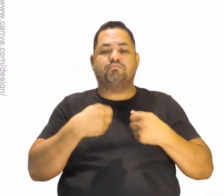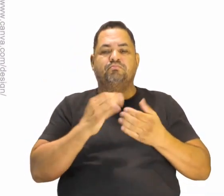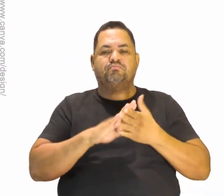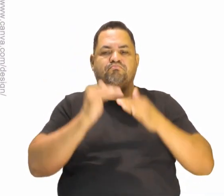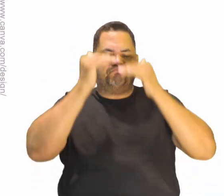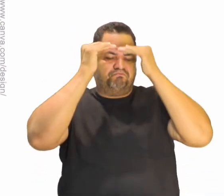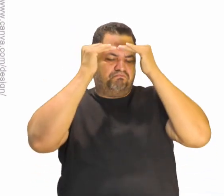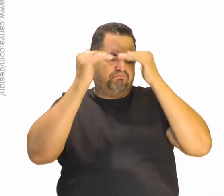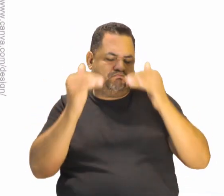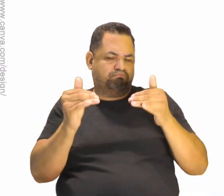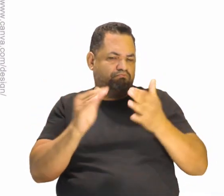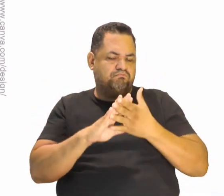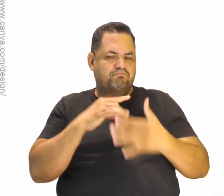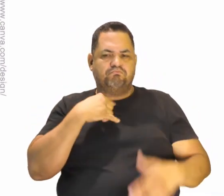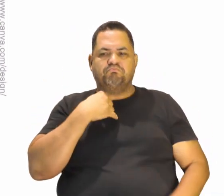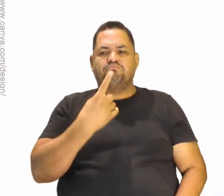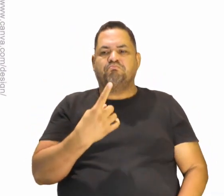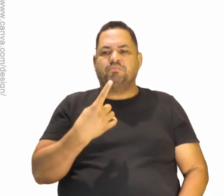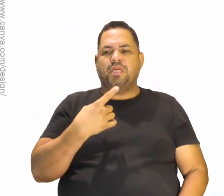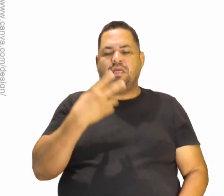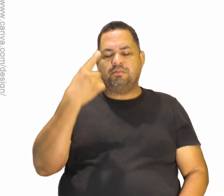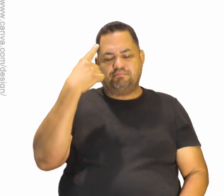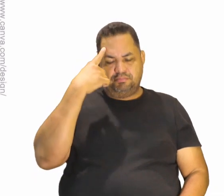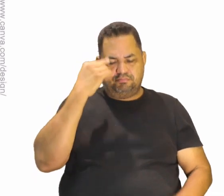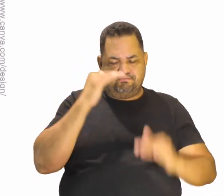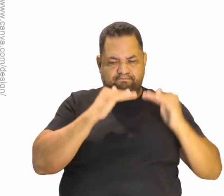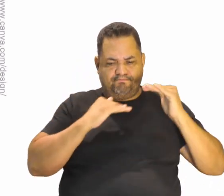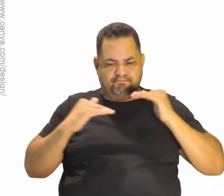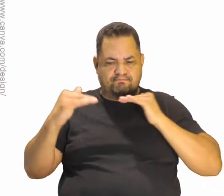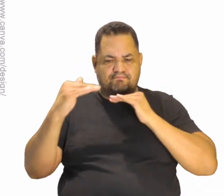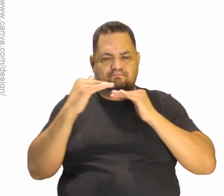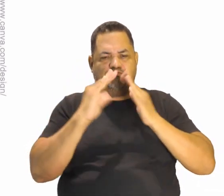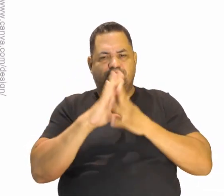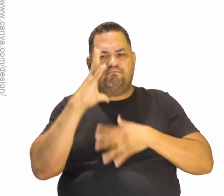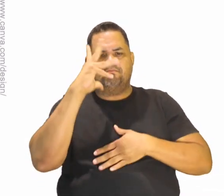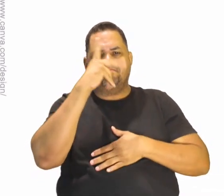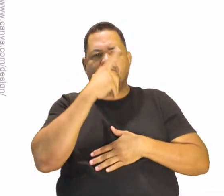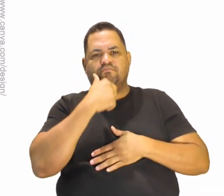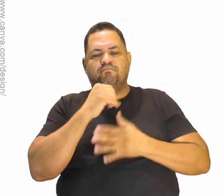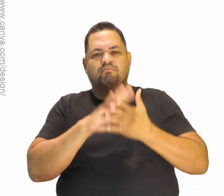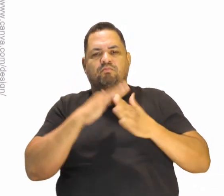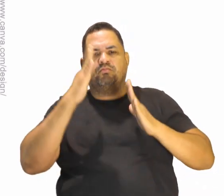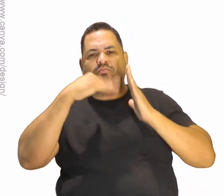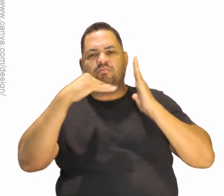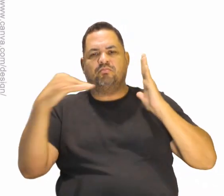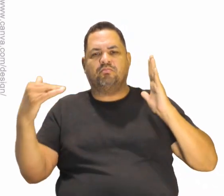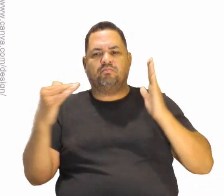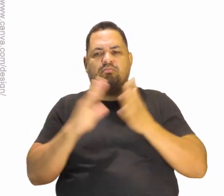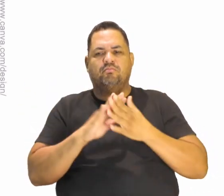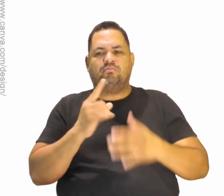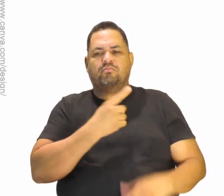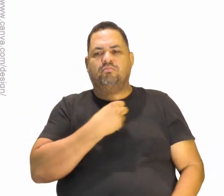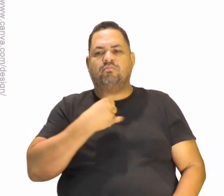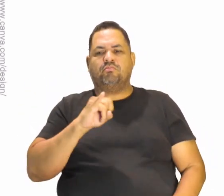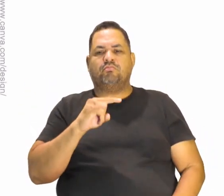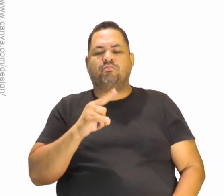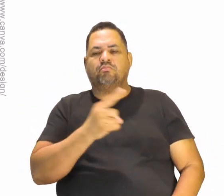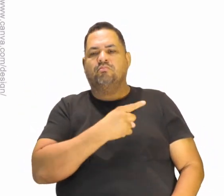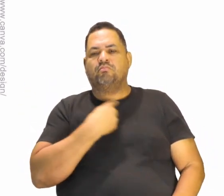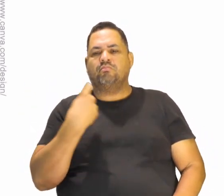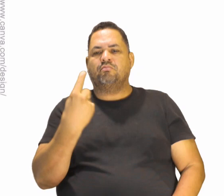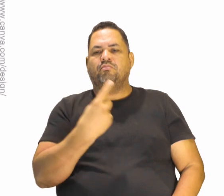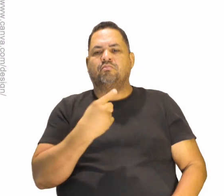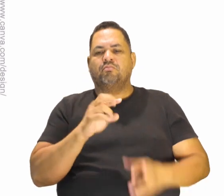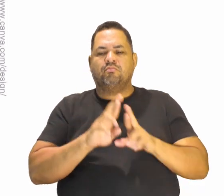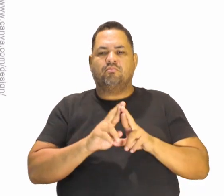tem como pensar em padrões de beleza, padrões de estética, se somos todos diferentes,